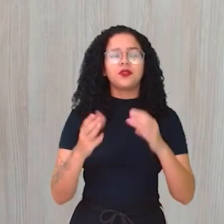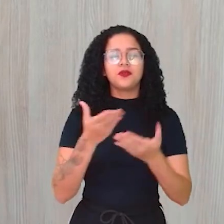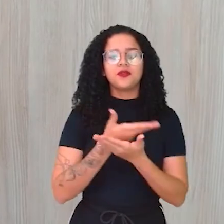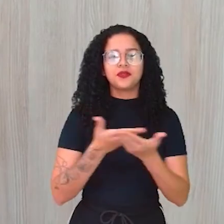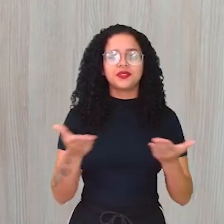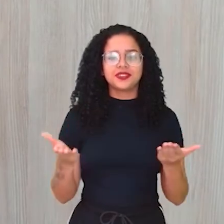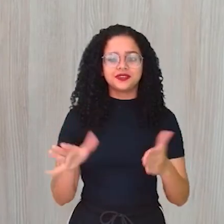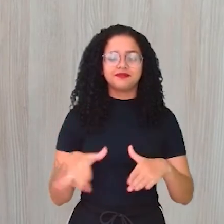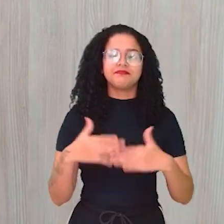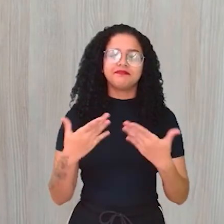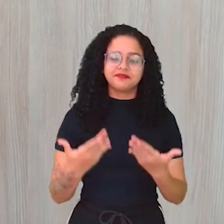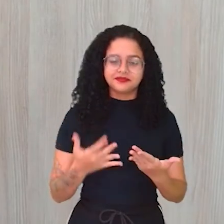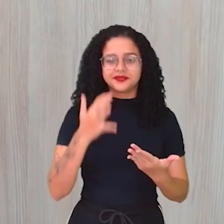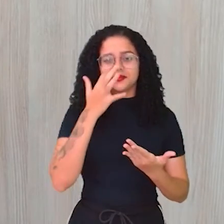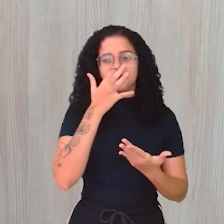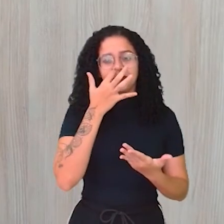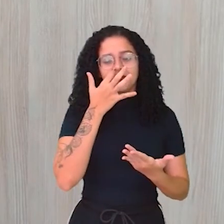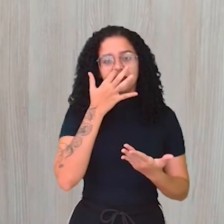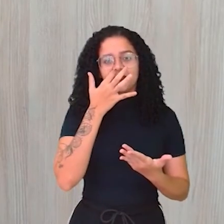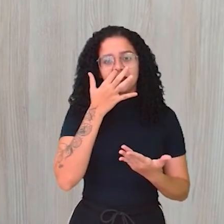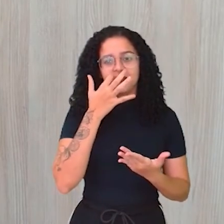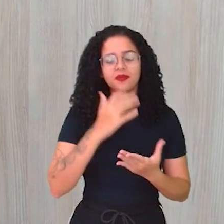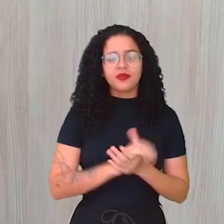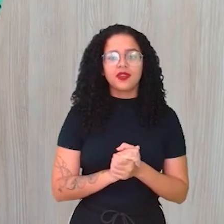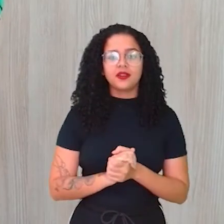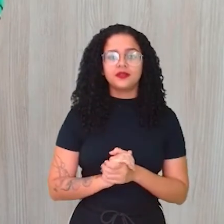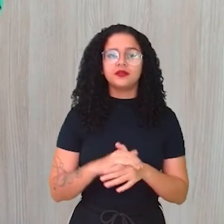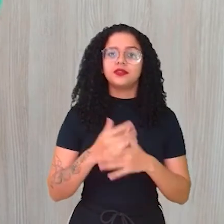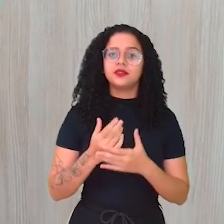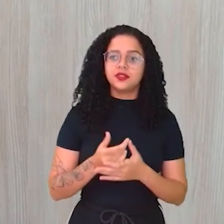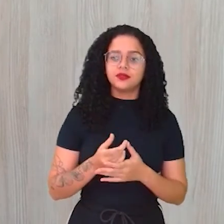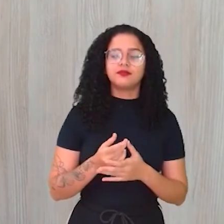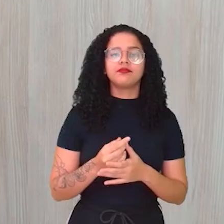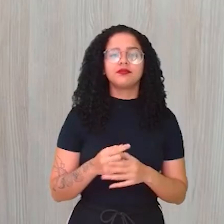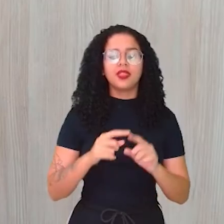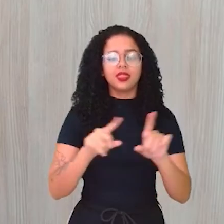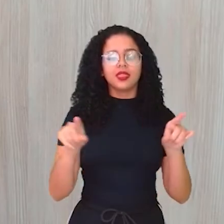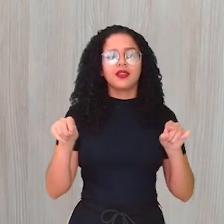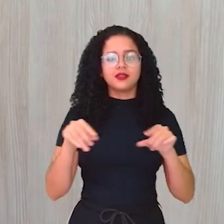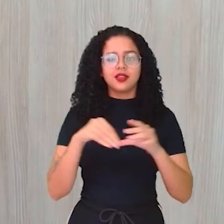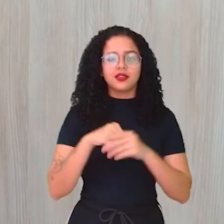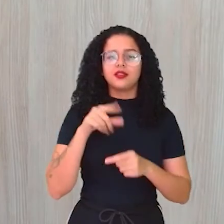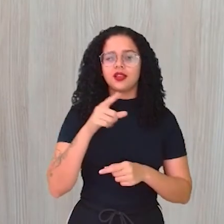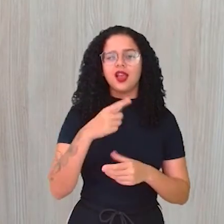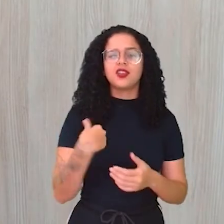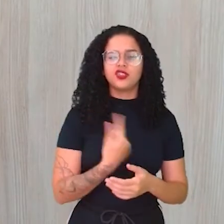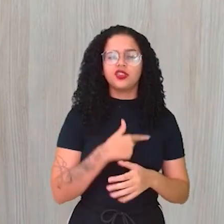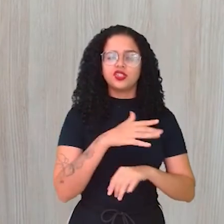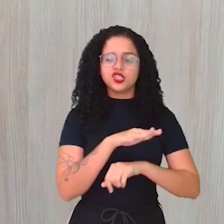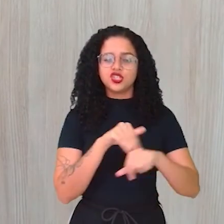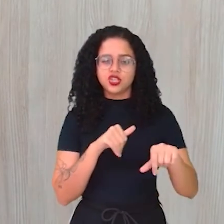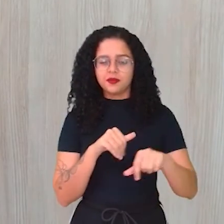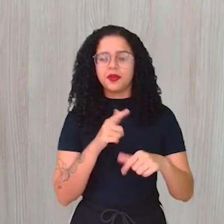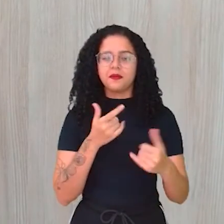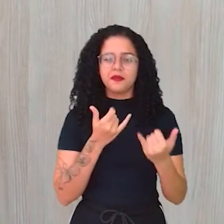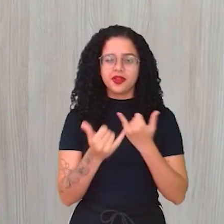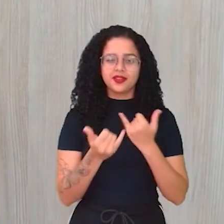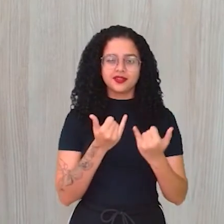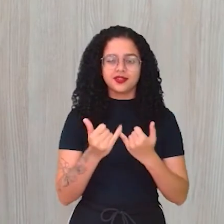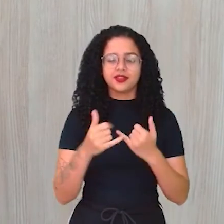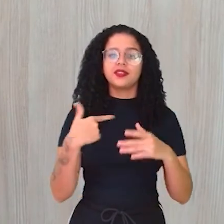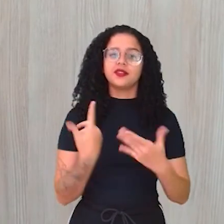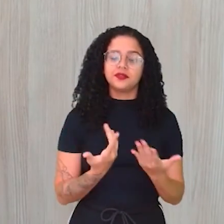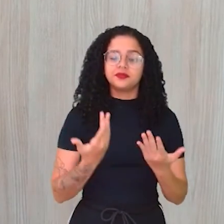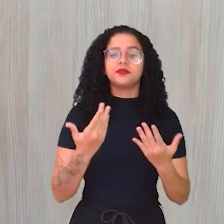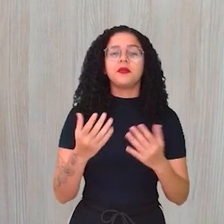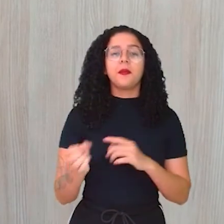seja, então, ao invés de chamar você lá na sala, no birô, venha cá no birô para eu corrigir sua tarefa, é a maneira. Então, é parecido, né? Ou seja, a gente Então, tá manda pra